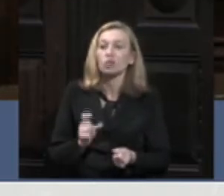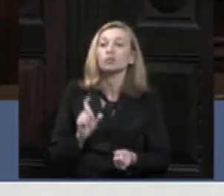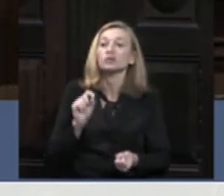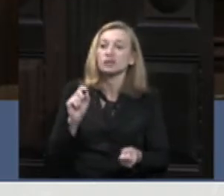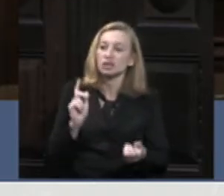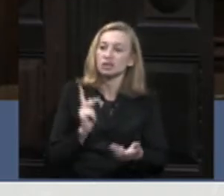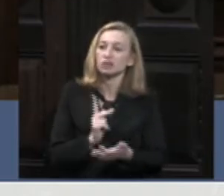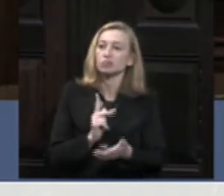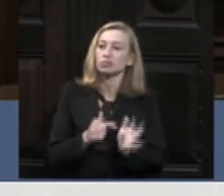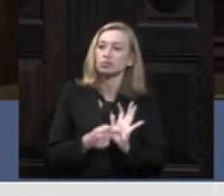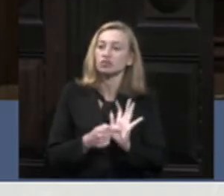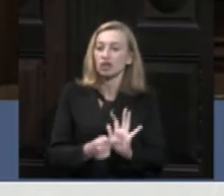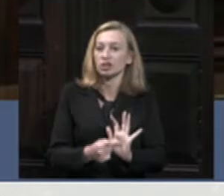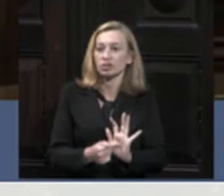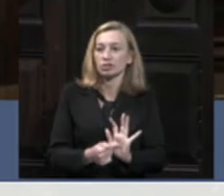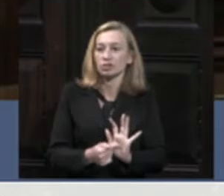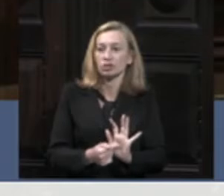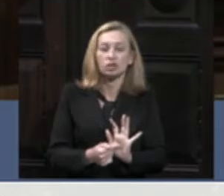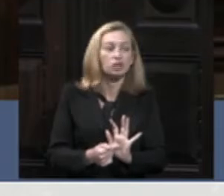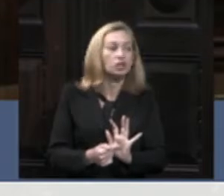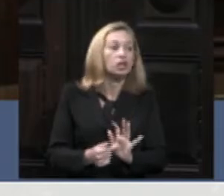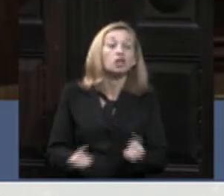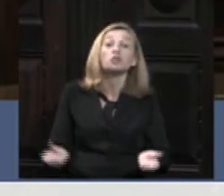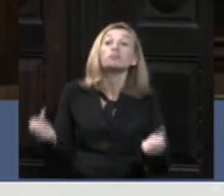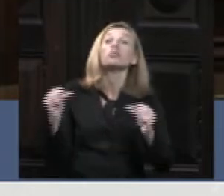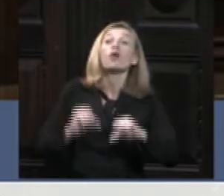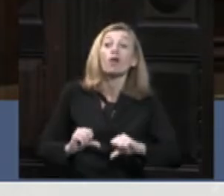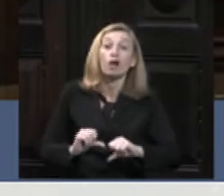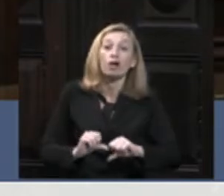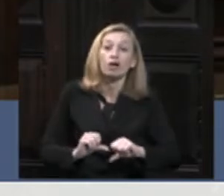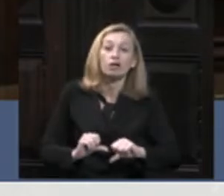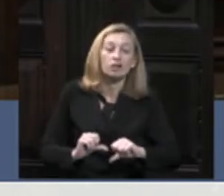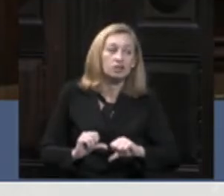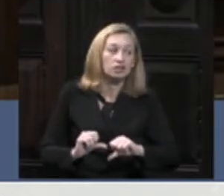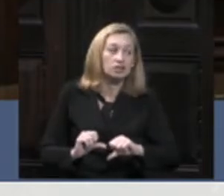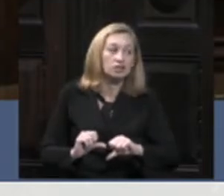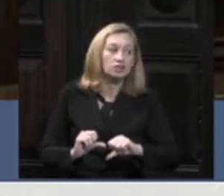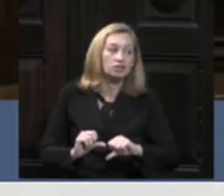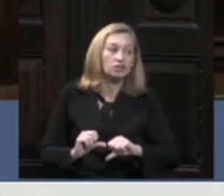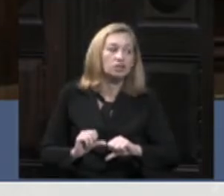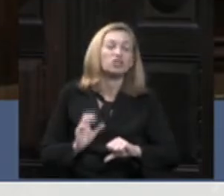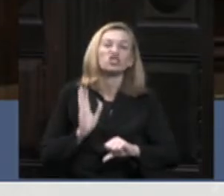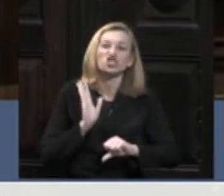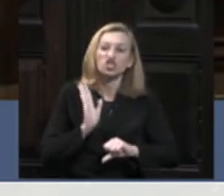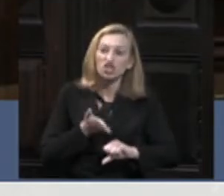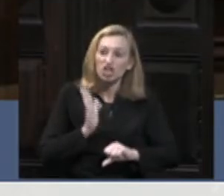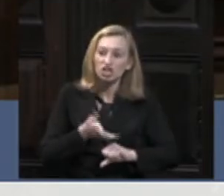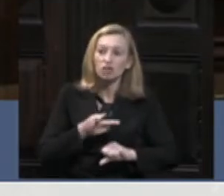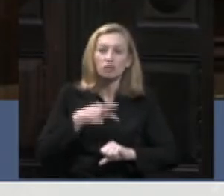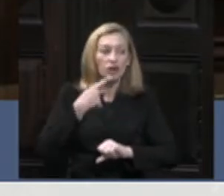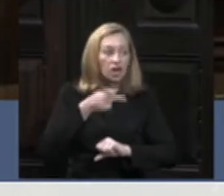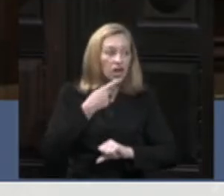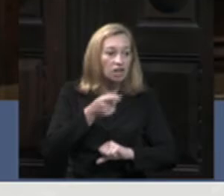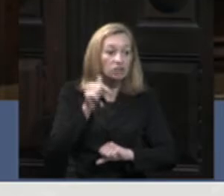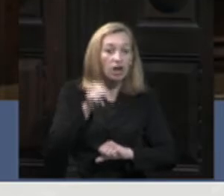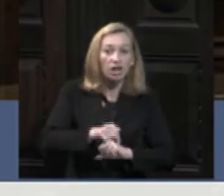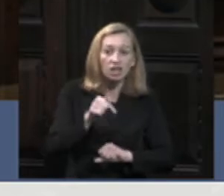sendo arquitetado. E o pior que isso, já estão denunciando aqui as